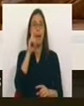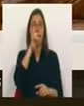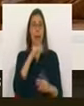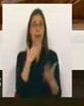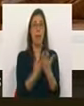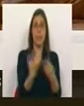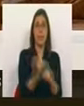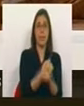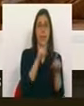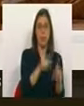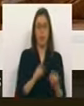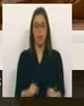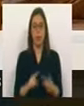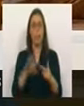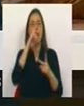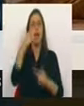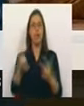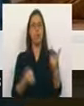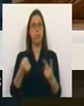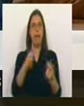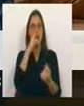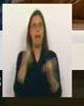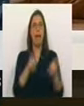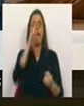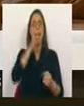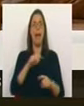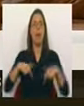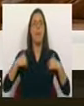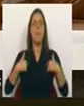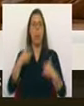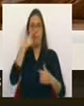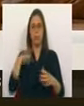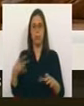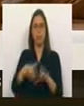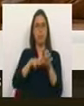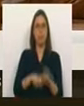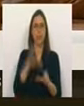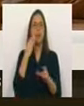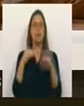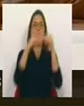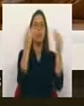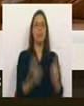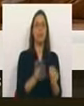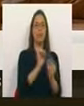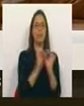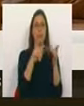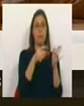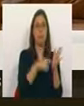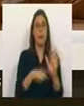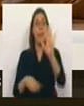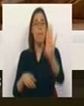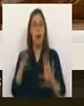quem presta o serviço, quem conduz a viatura, o próprio consumidor e as plataformas. Mas também